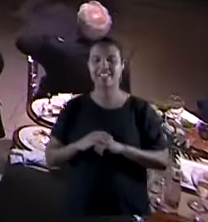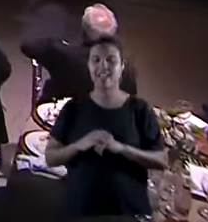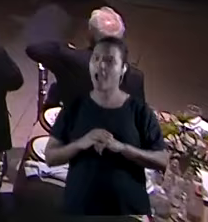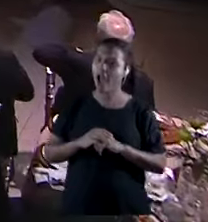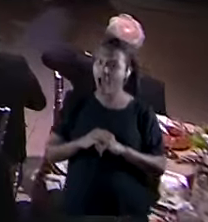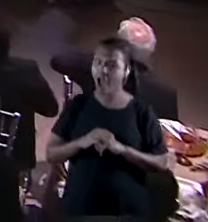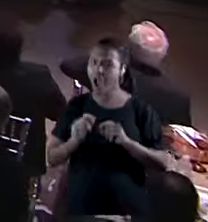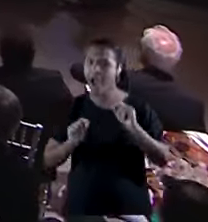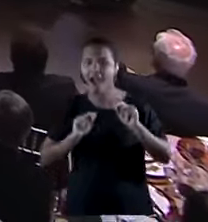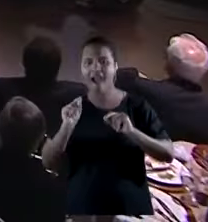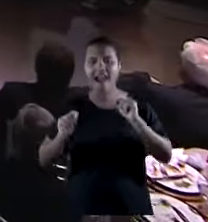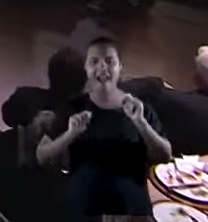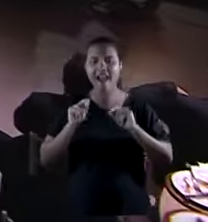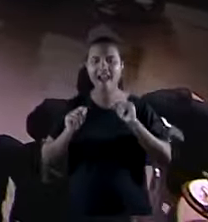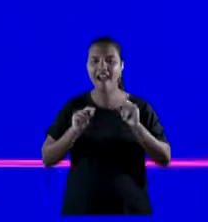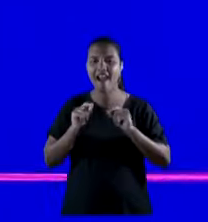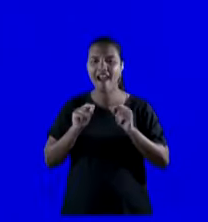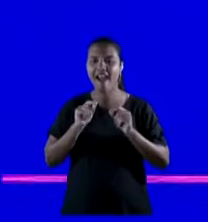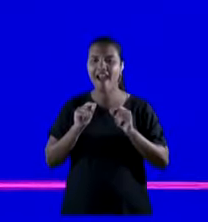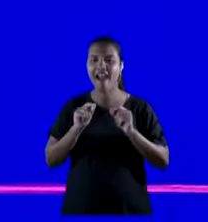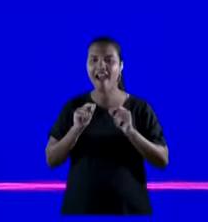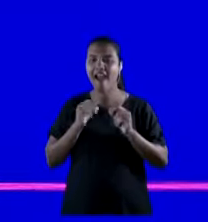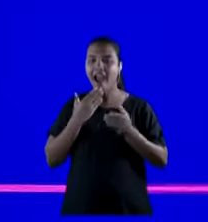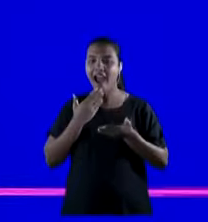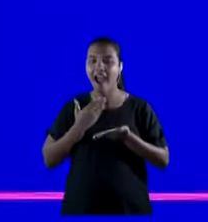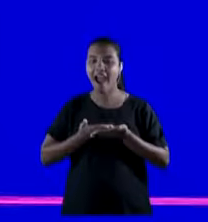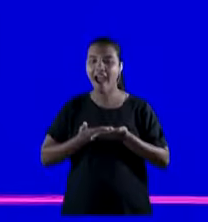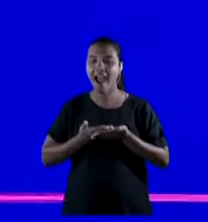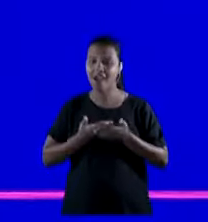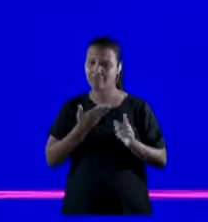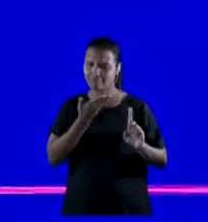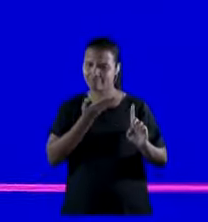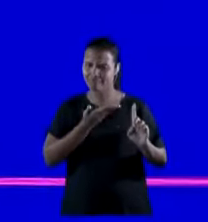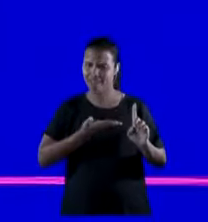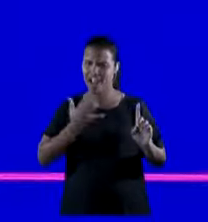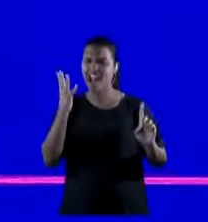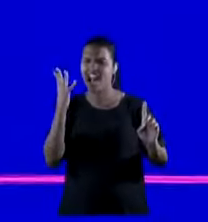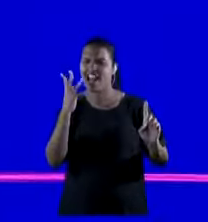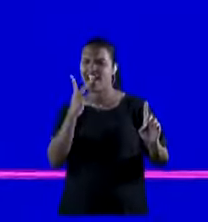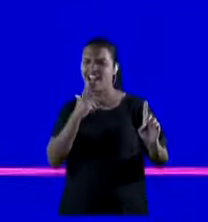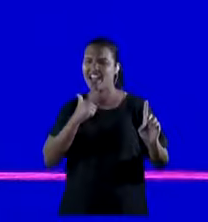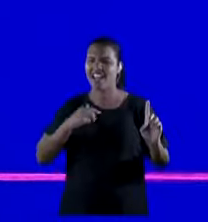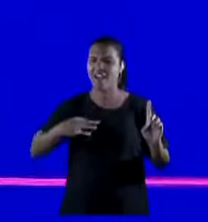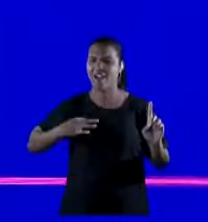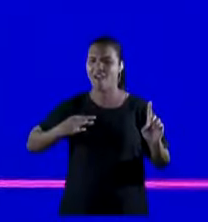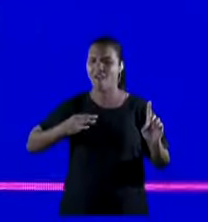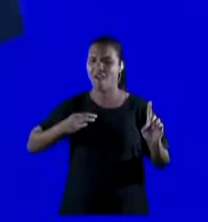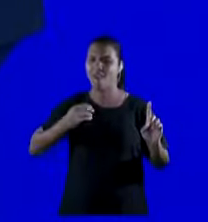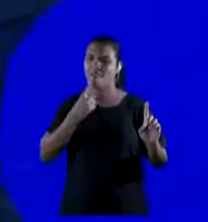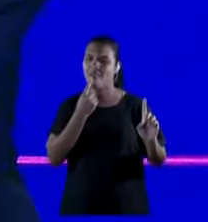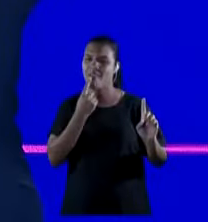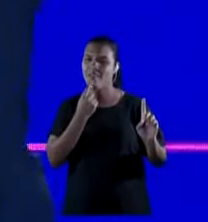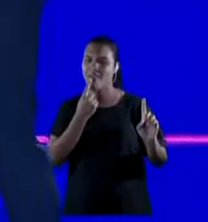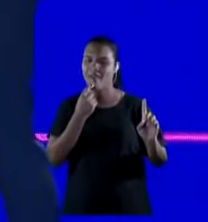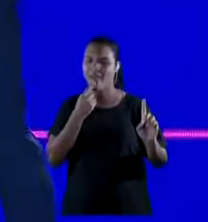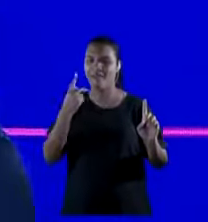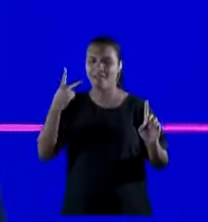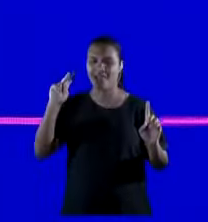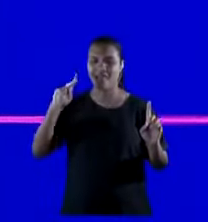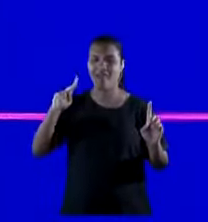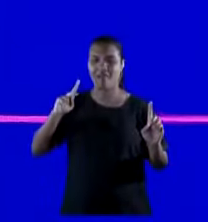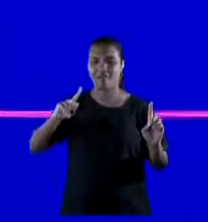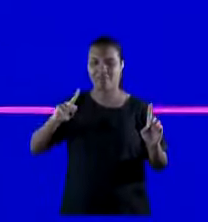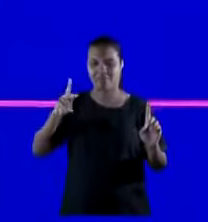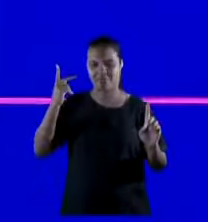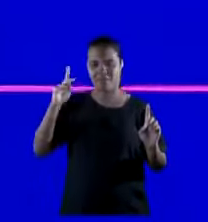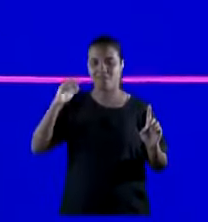Amiguinho! Heleninha, você está divina com esse vermelho Manchester, meu. Para! Ai, muito para! Muito maravilhosa!